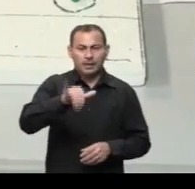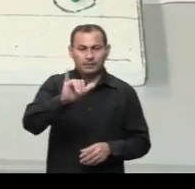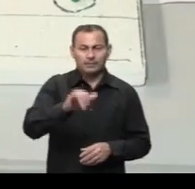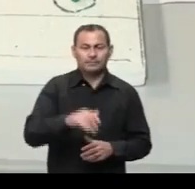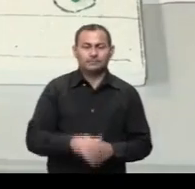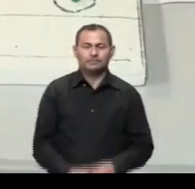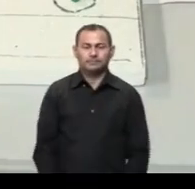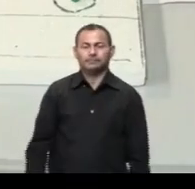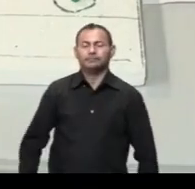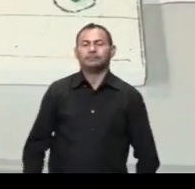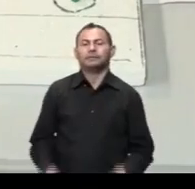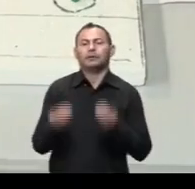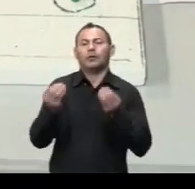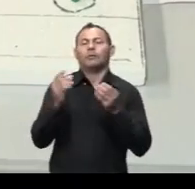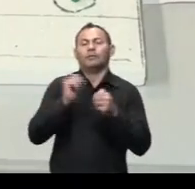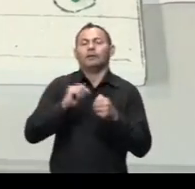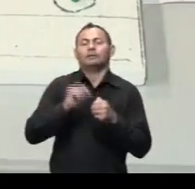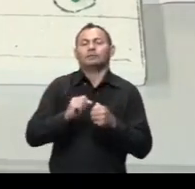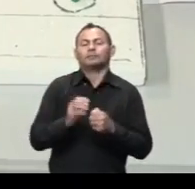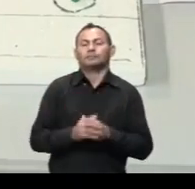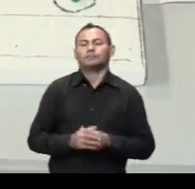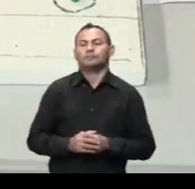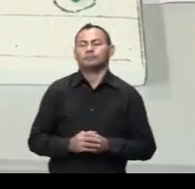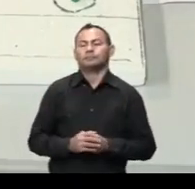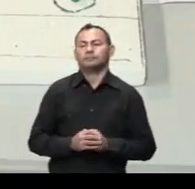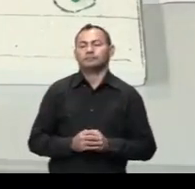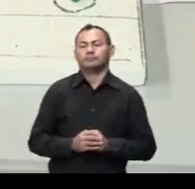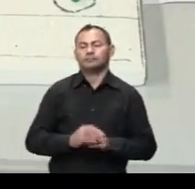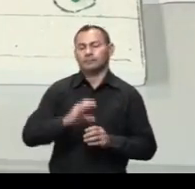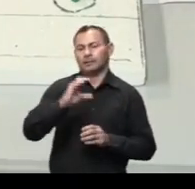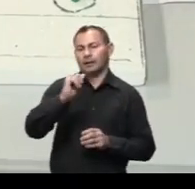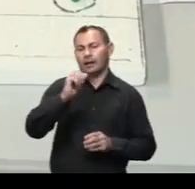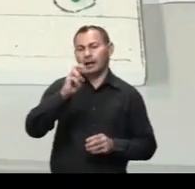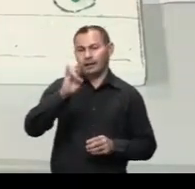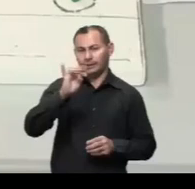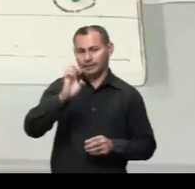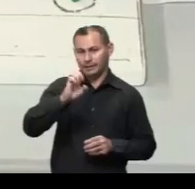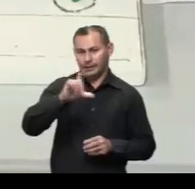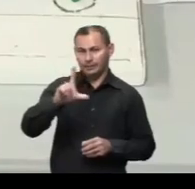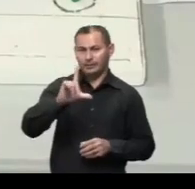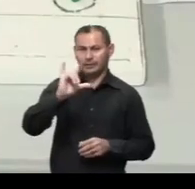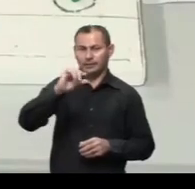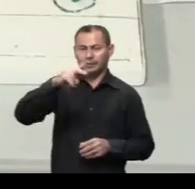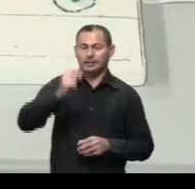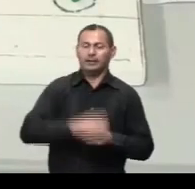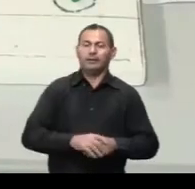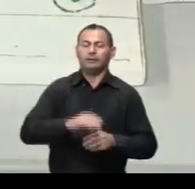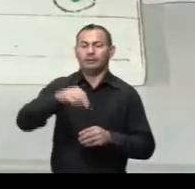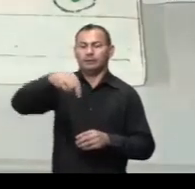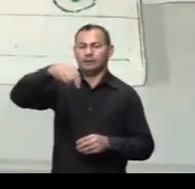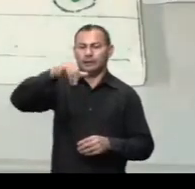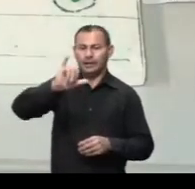Y. Como que eu faço? Pego um carretel de linha ou uma linha de nylon,